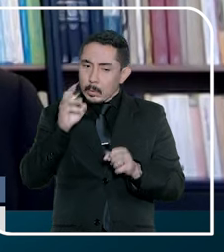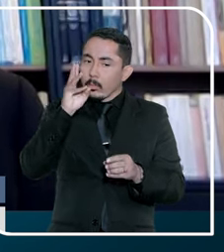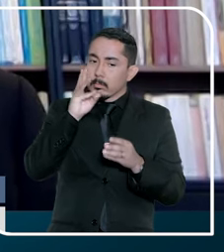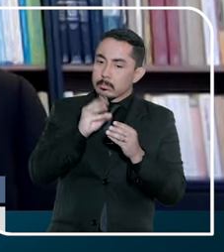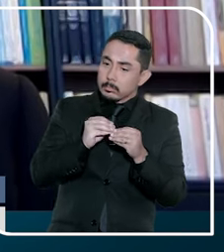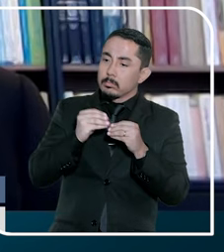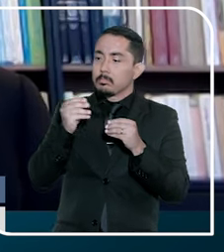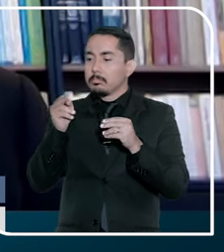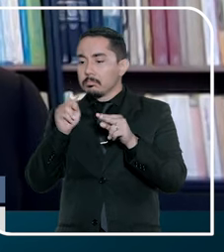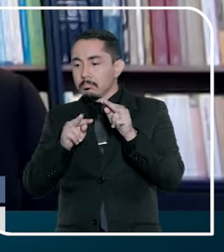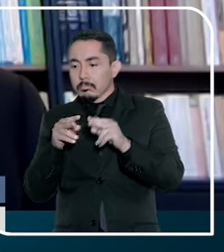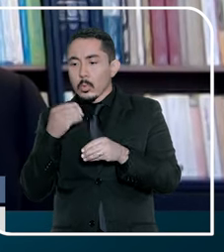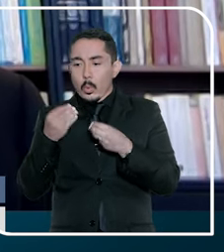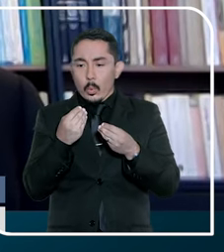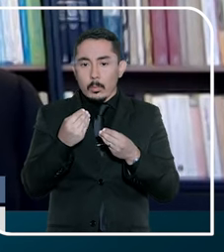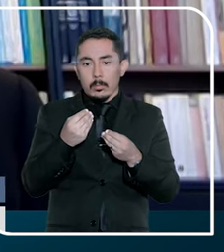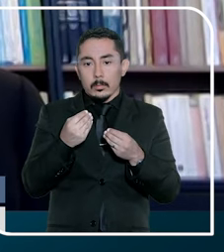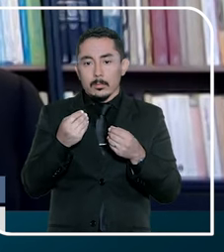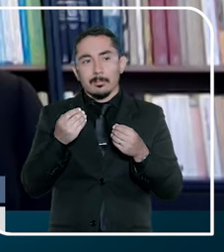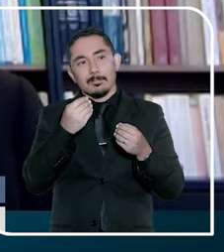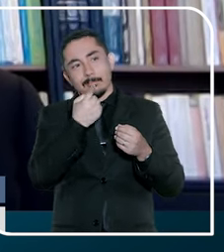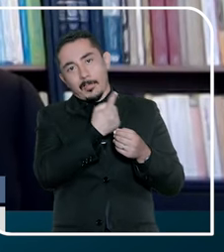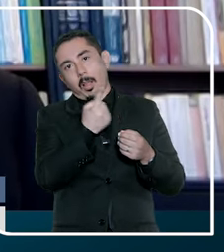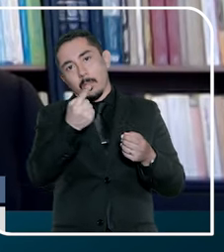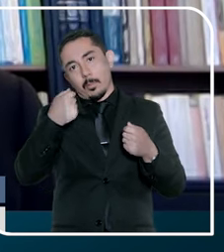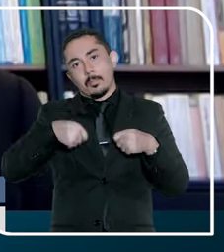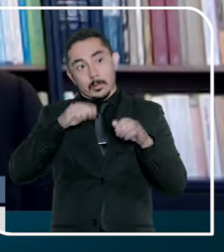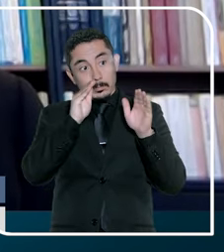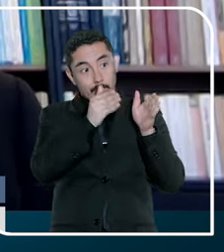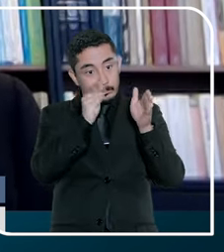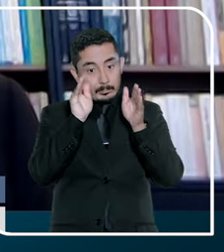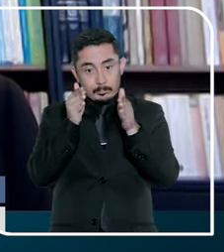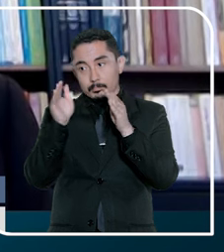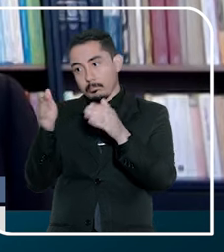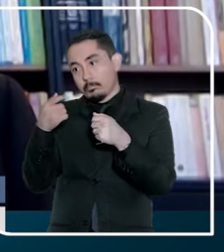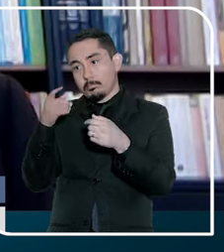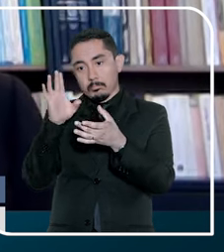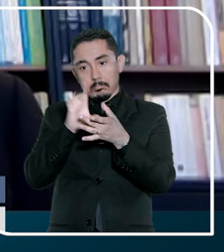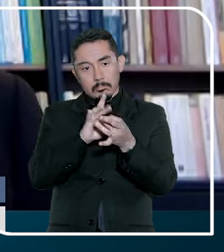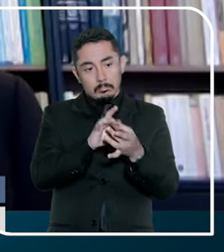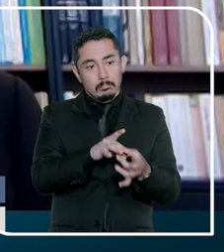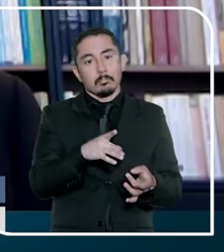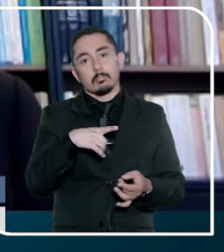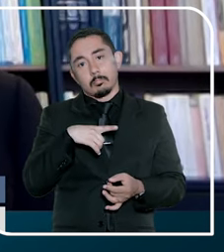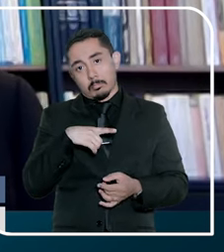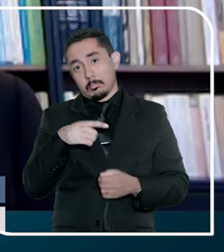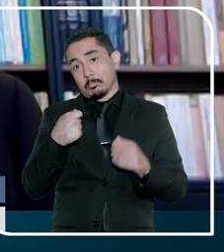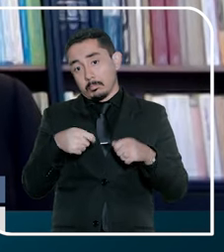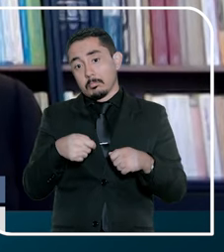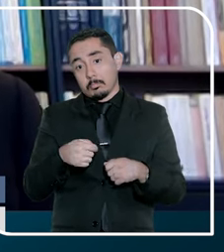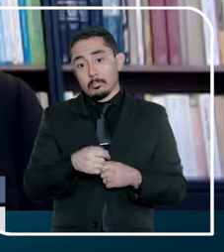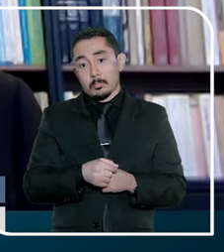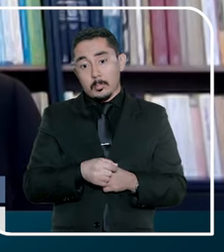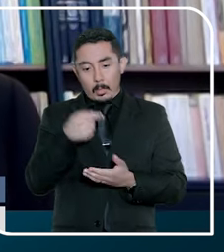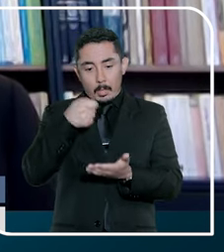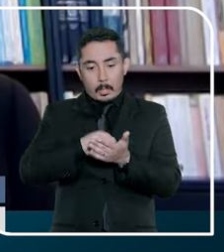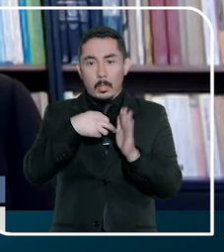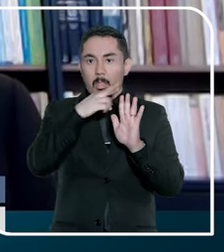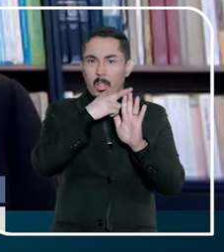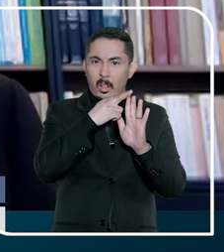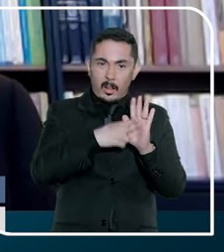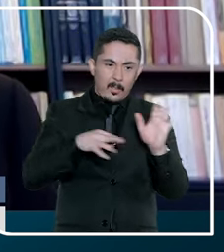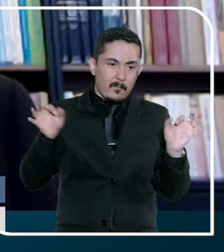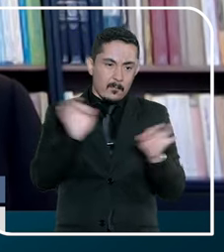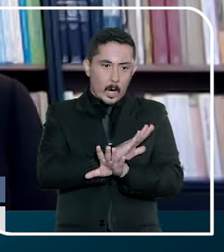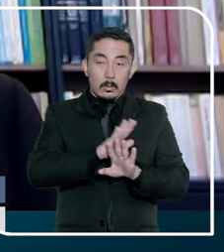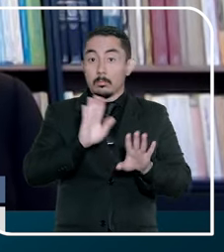disse o ministro cada fato tem que ser analisado com todas as suas circunstâncias não é possível estabelecer regras absolutas para serem aplicadas